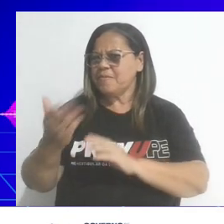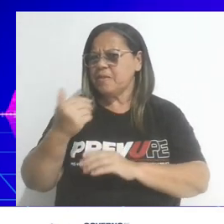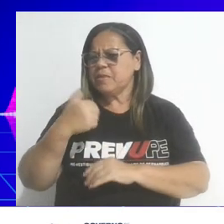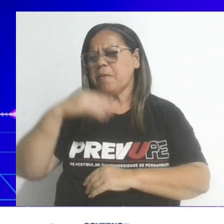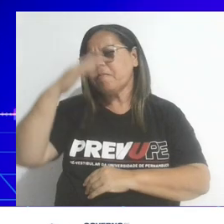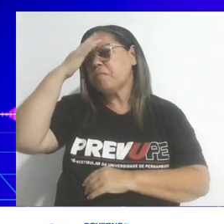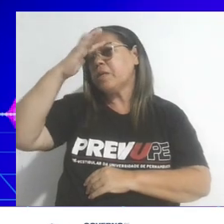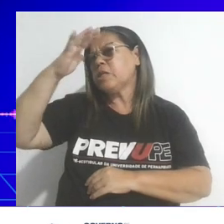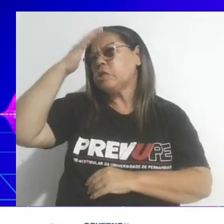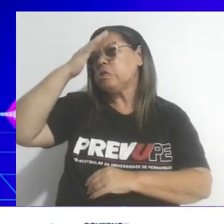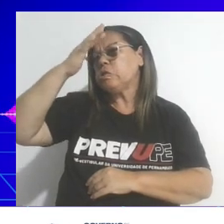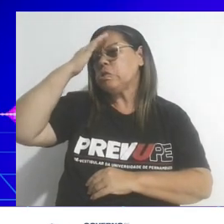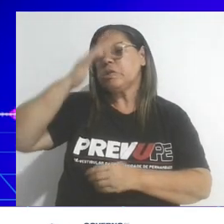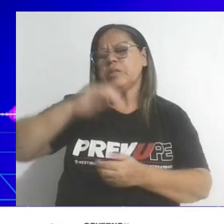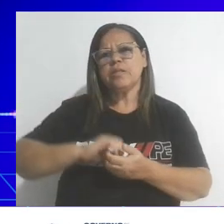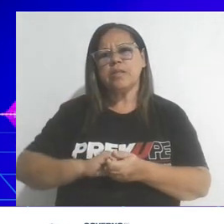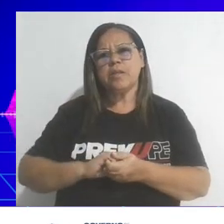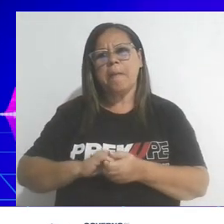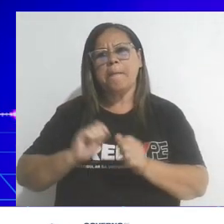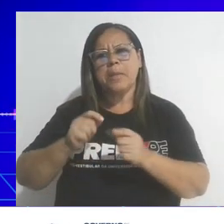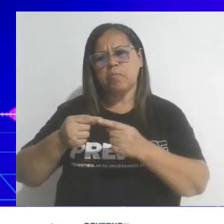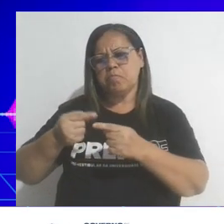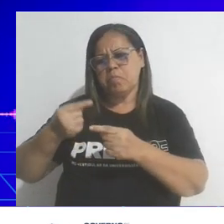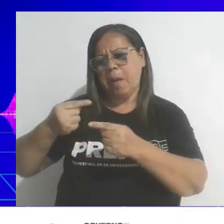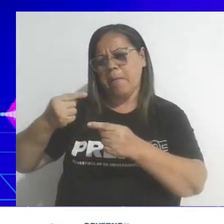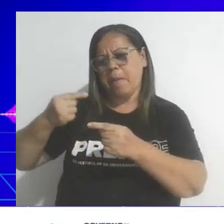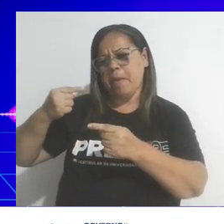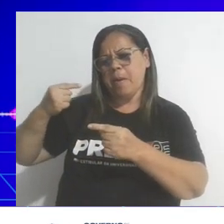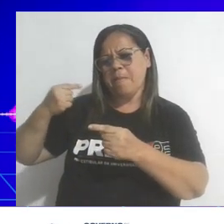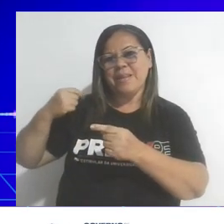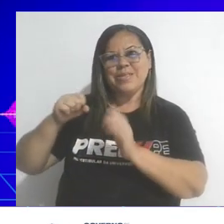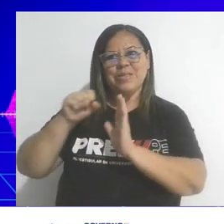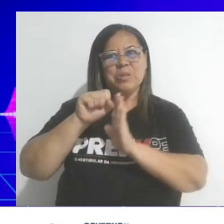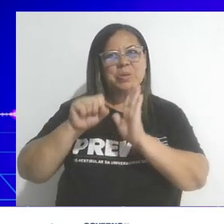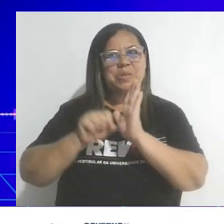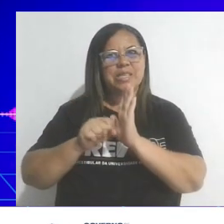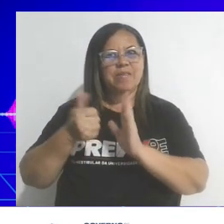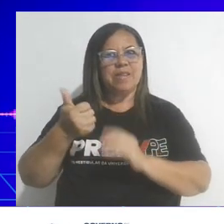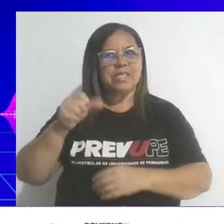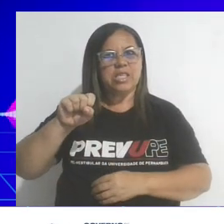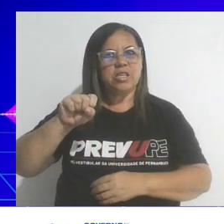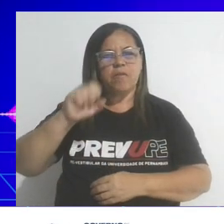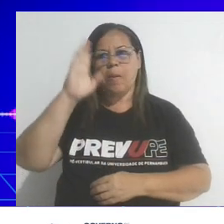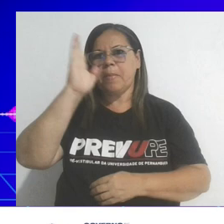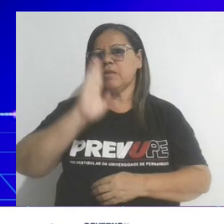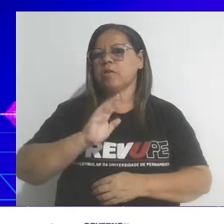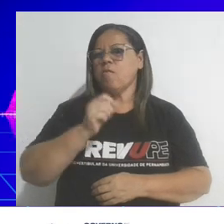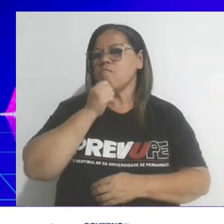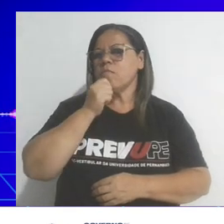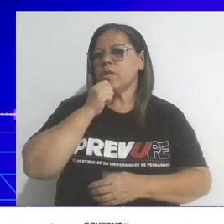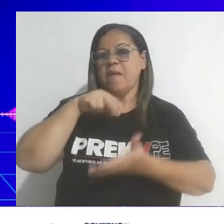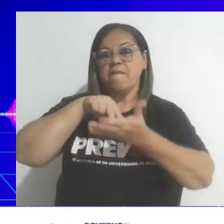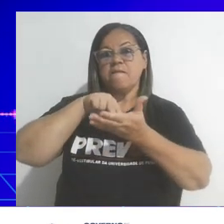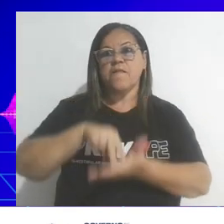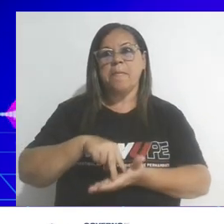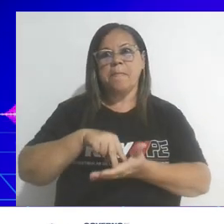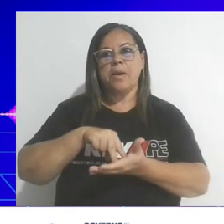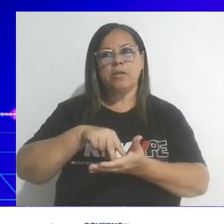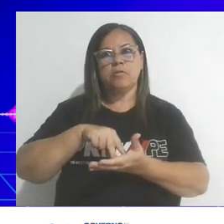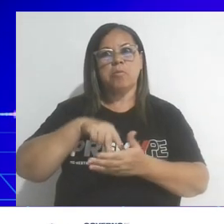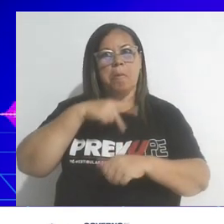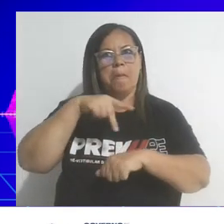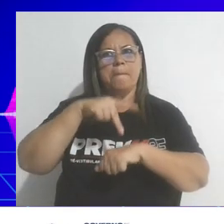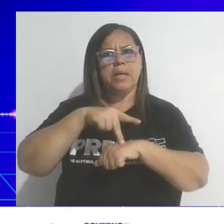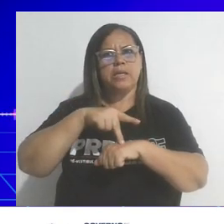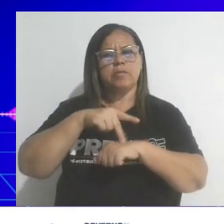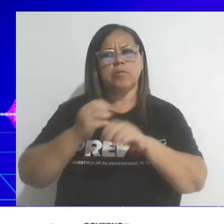imagina só poder voltar no tempo lá para o século X quando o Brasil ainda estava se firmando como naal é nessa